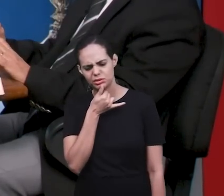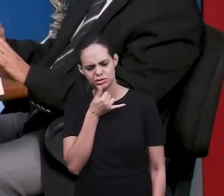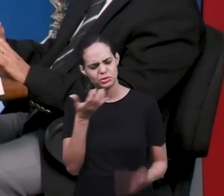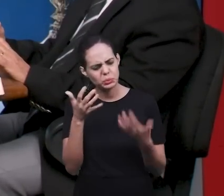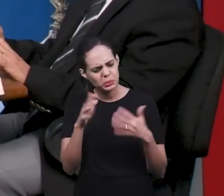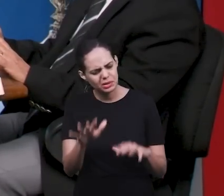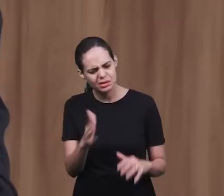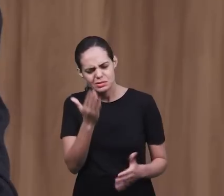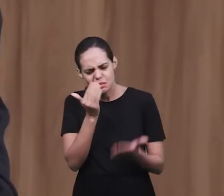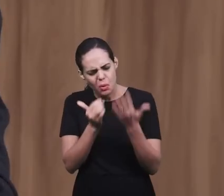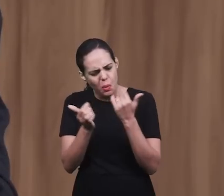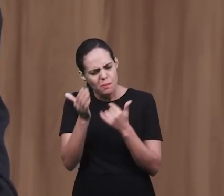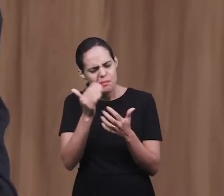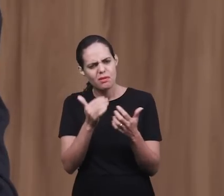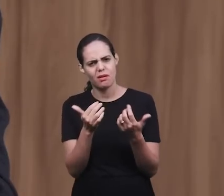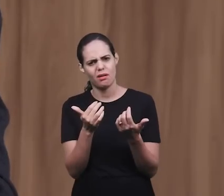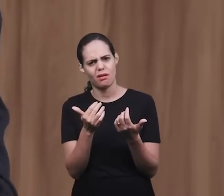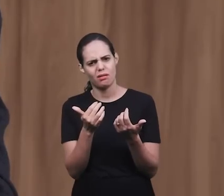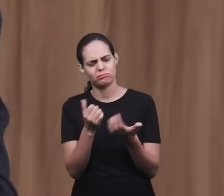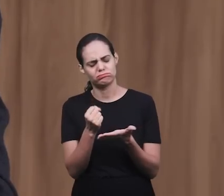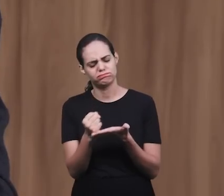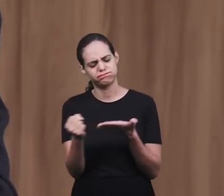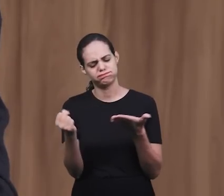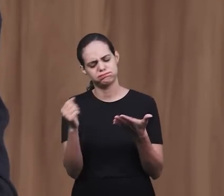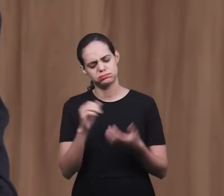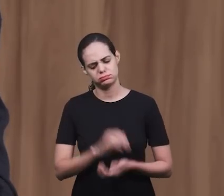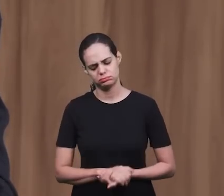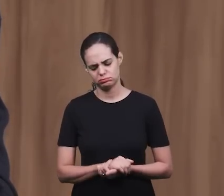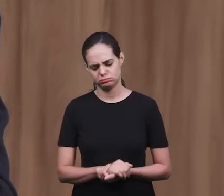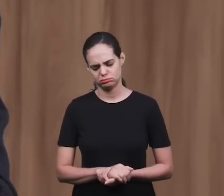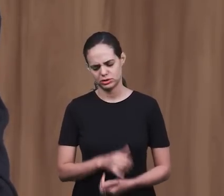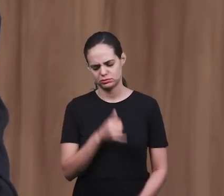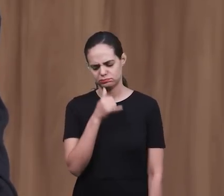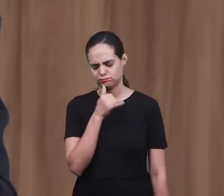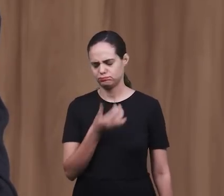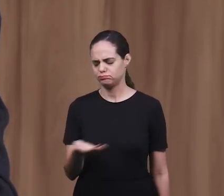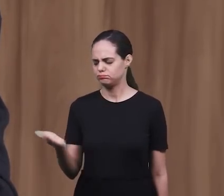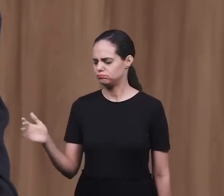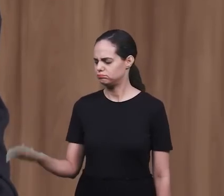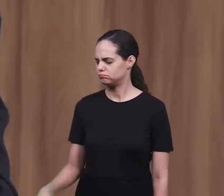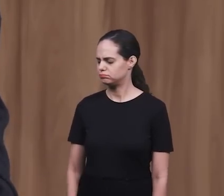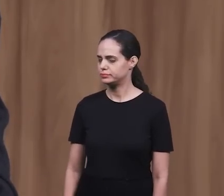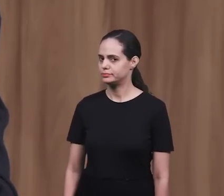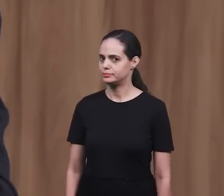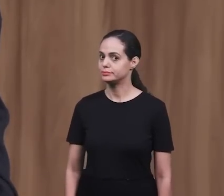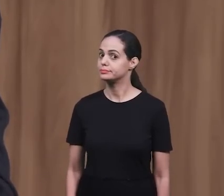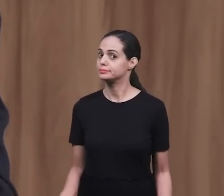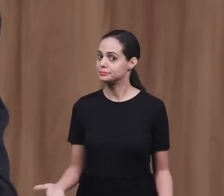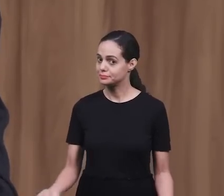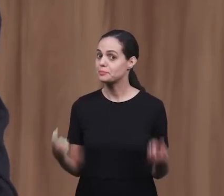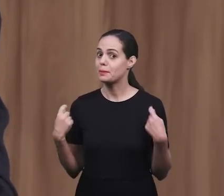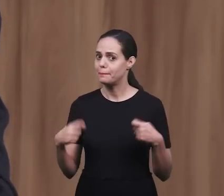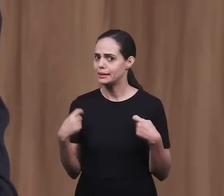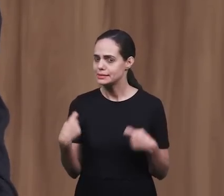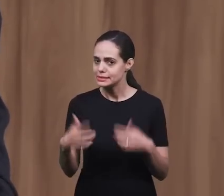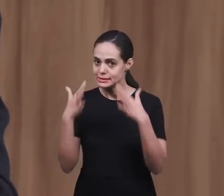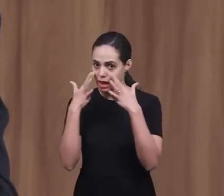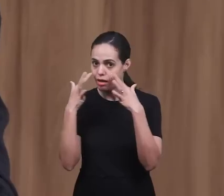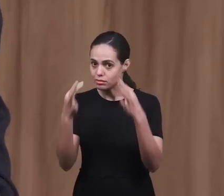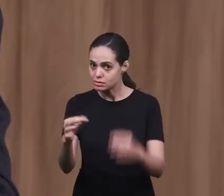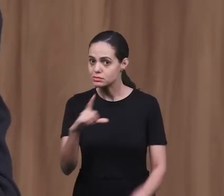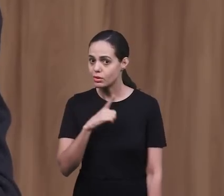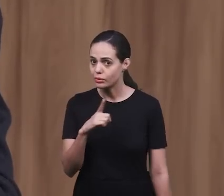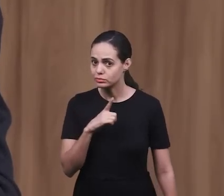aspecto também de ética ministerial, né? Exato. Como que o pastor precisa ser ético nesses momentos assim, né? É